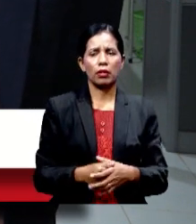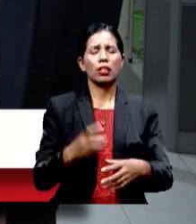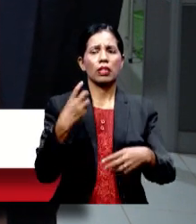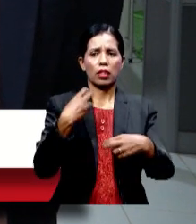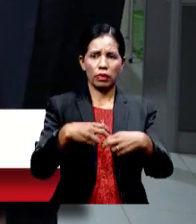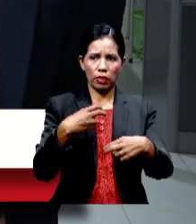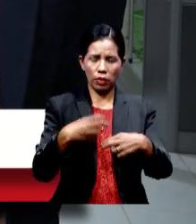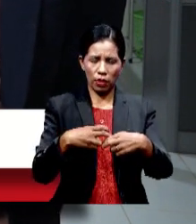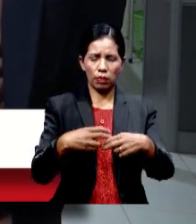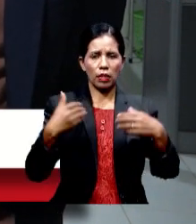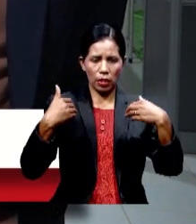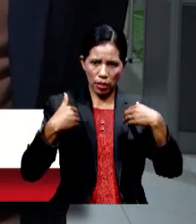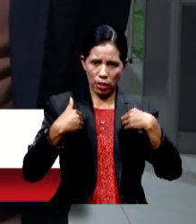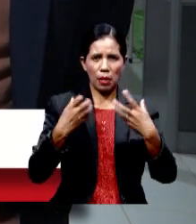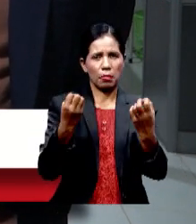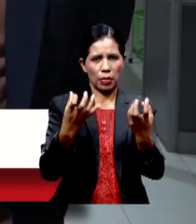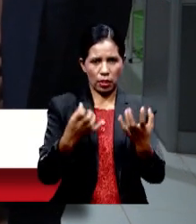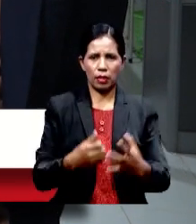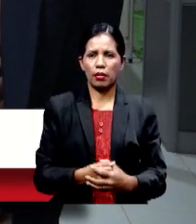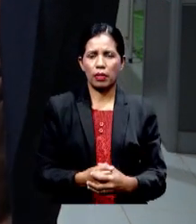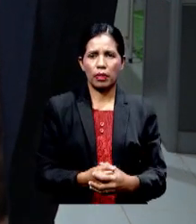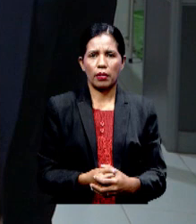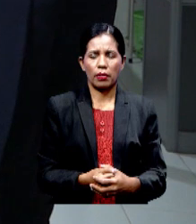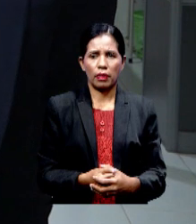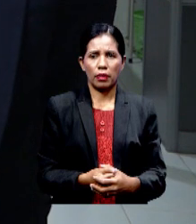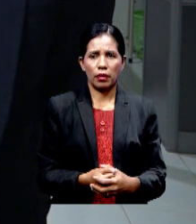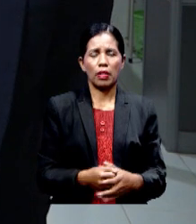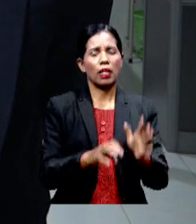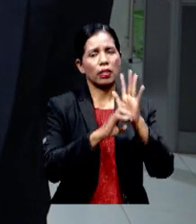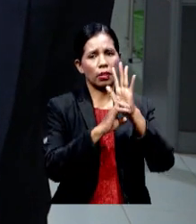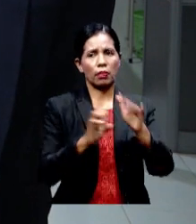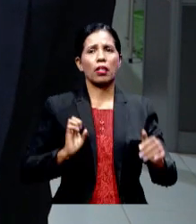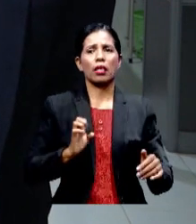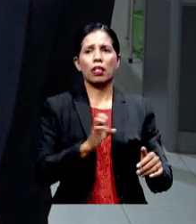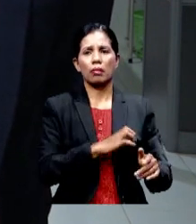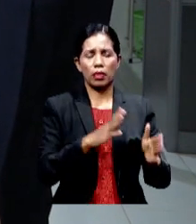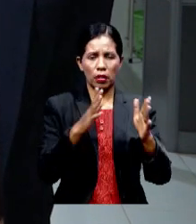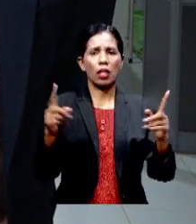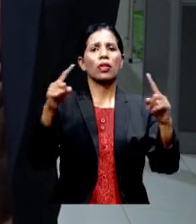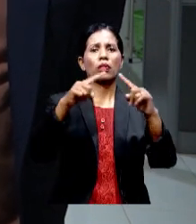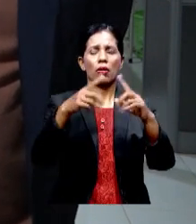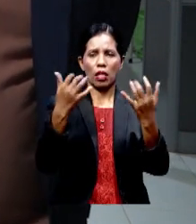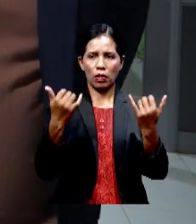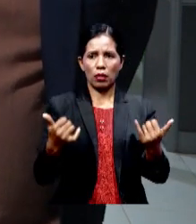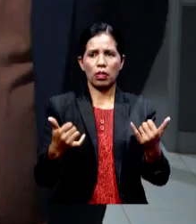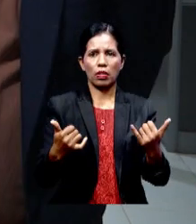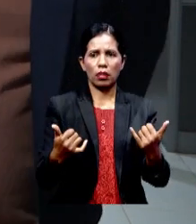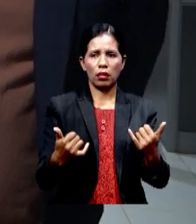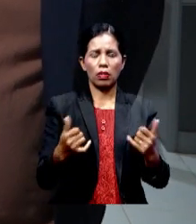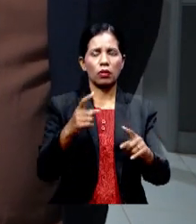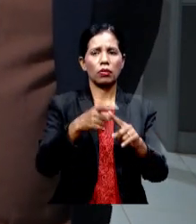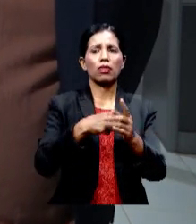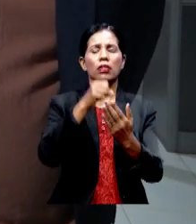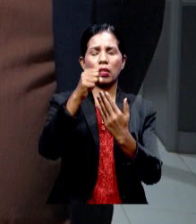desafios mos sem moço barak. Então, por exemplo, embaixada, estou agora, desde setembro,